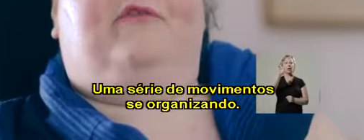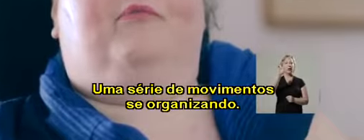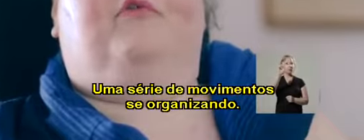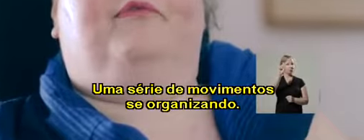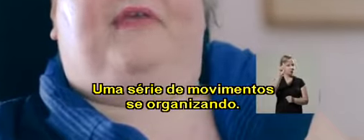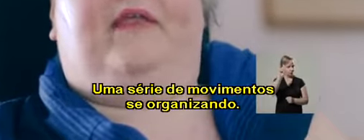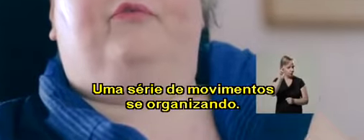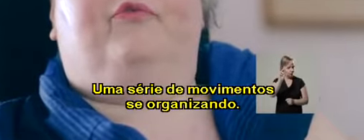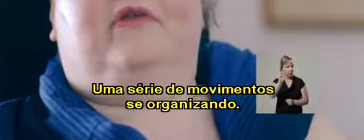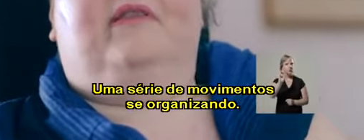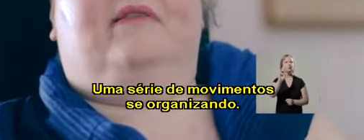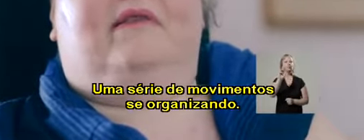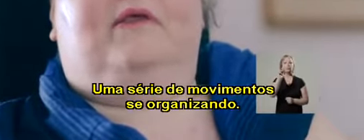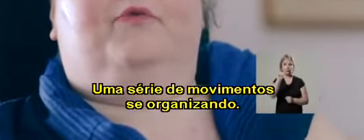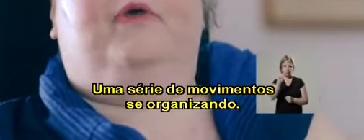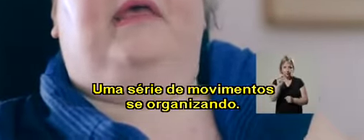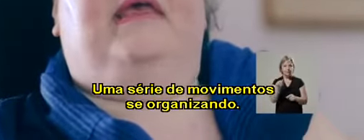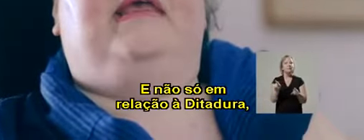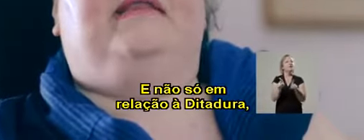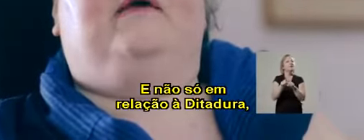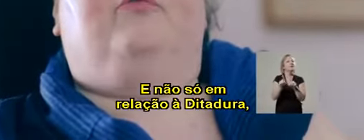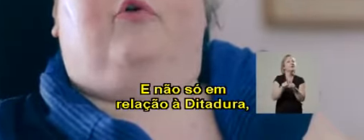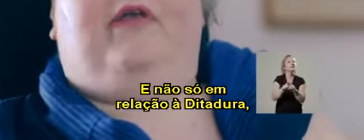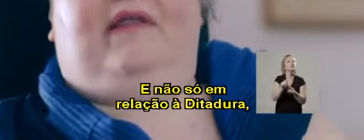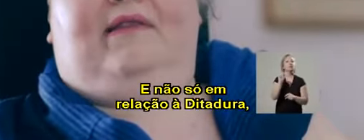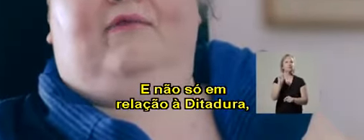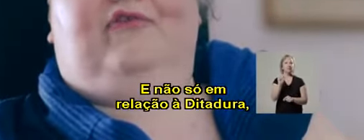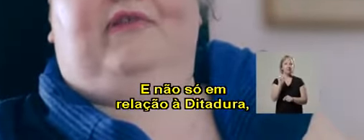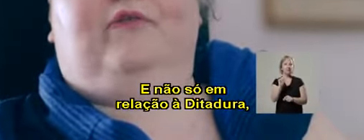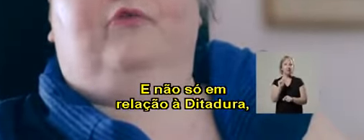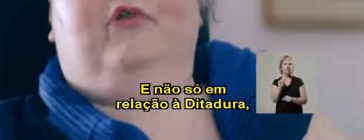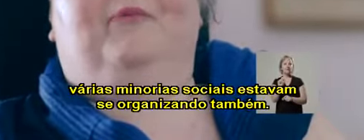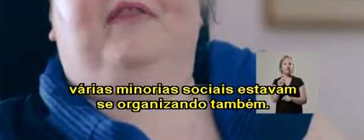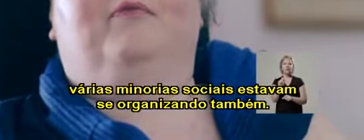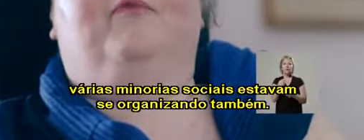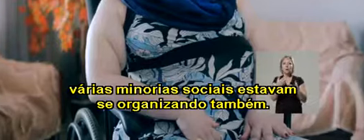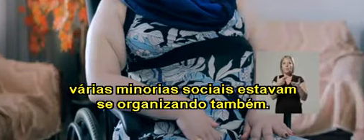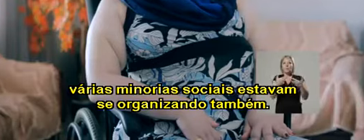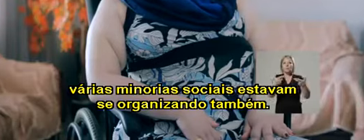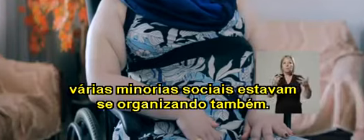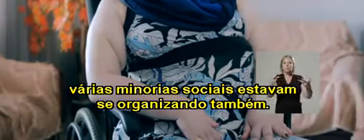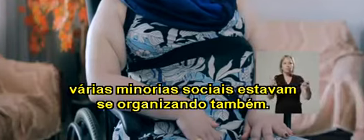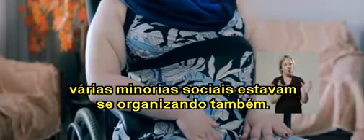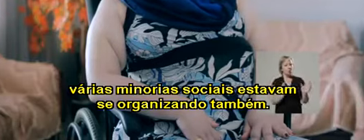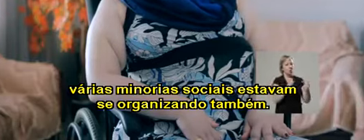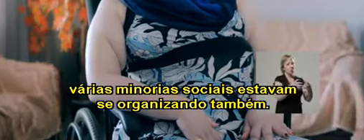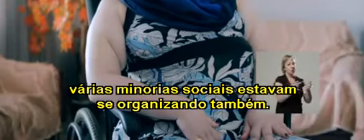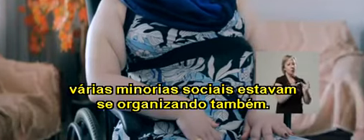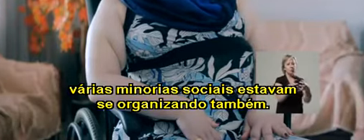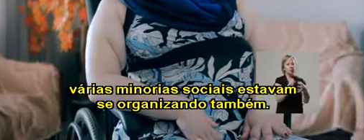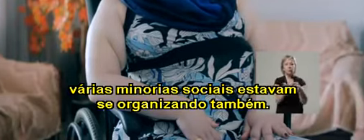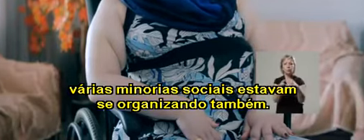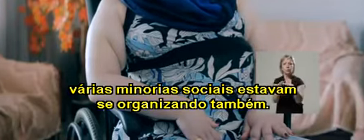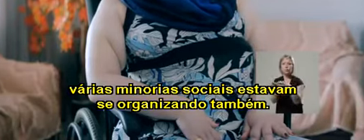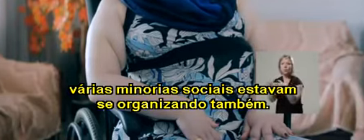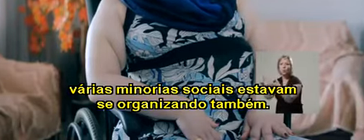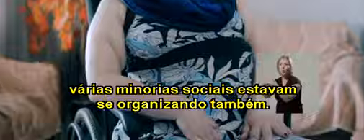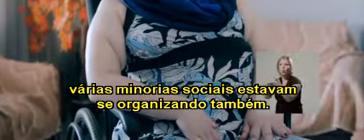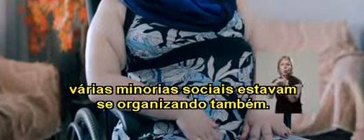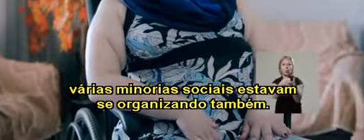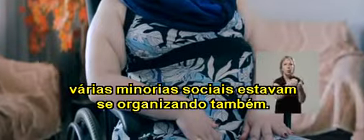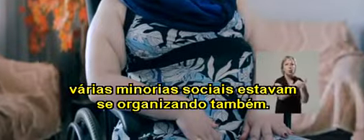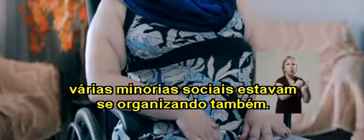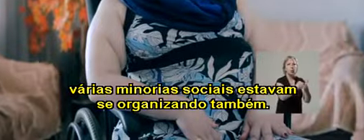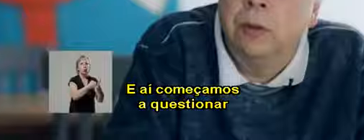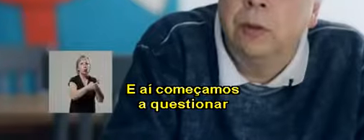certo? Uma série de movimentos se organizando, e não só em relação à ditadura, mas várias minorias sociais estavam